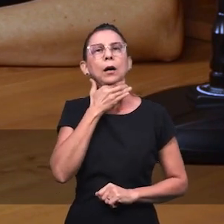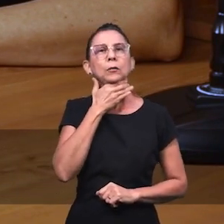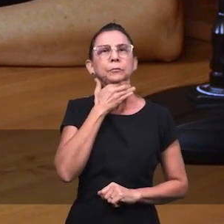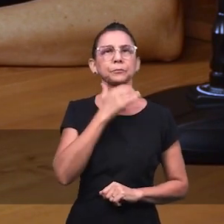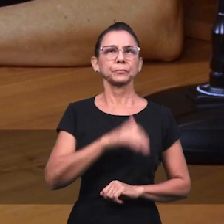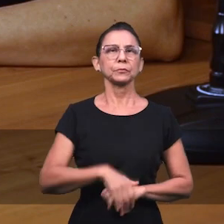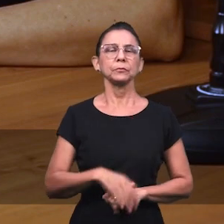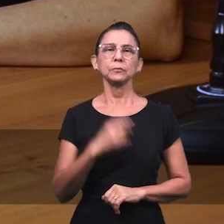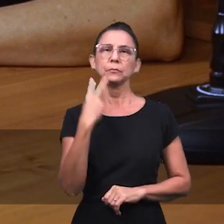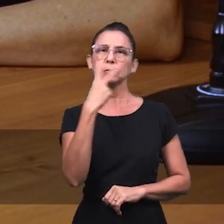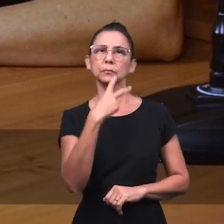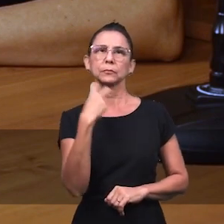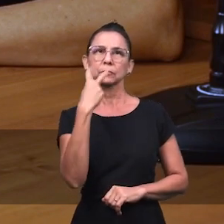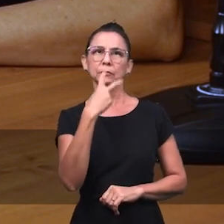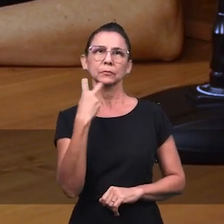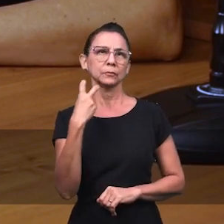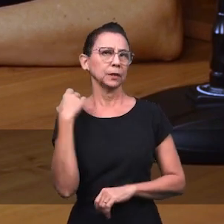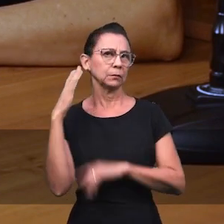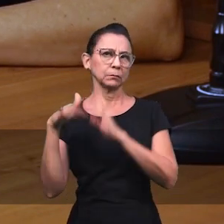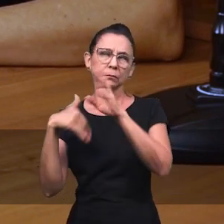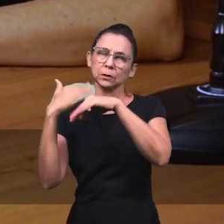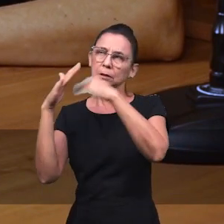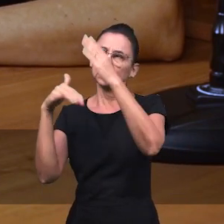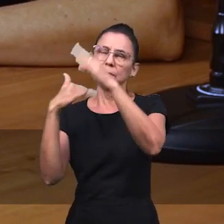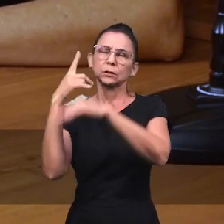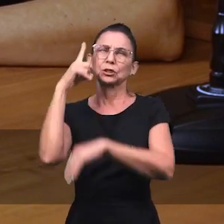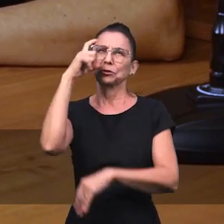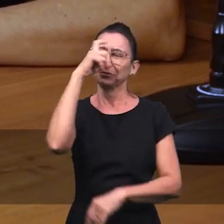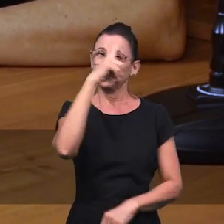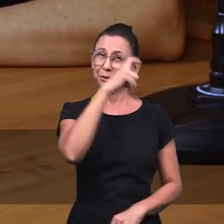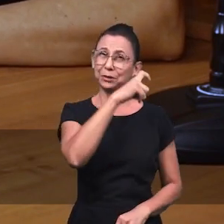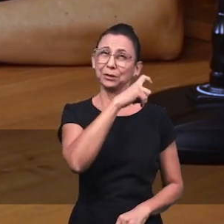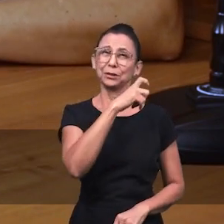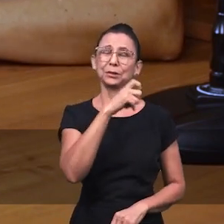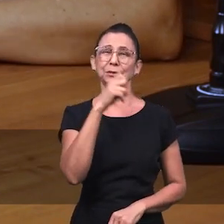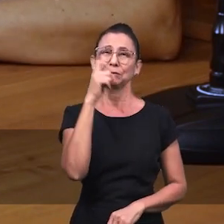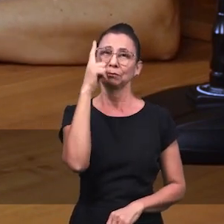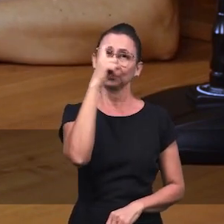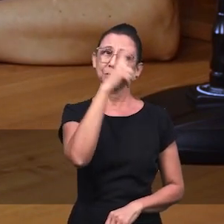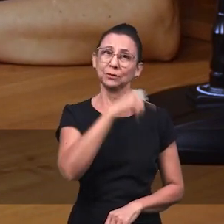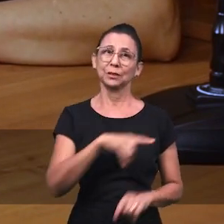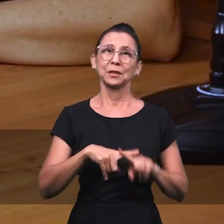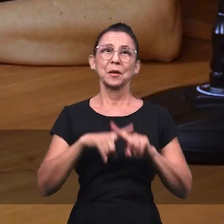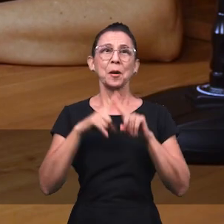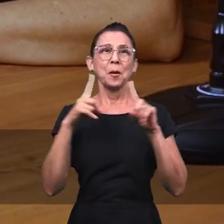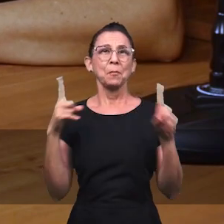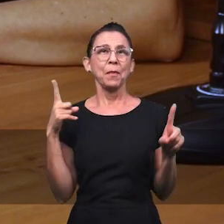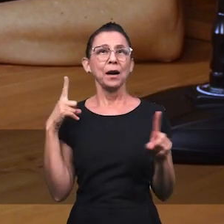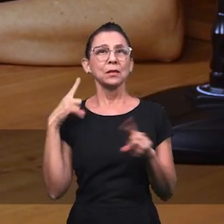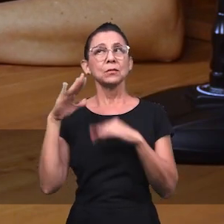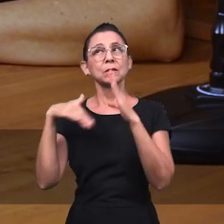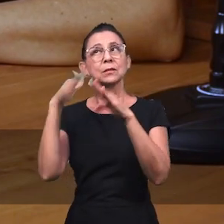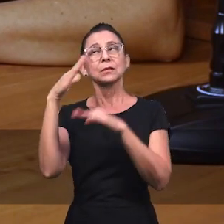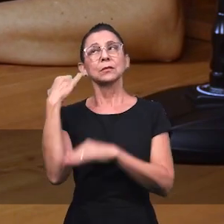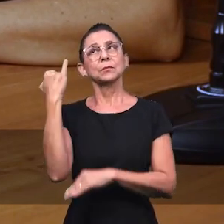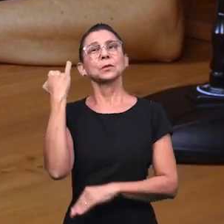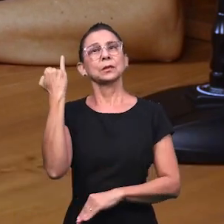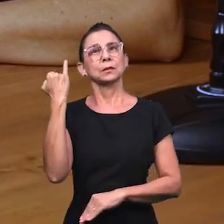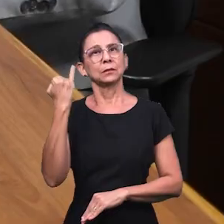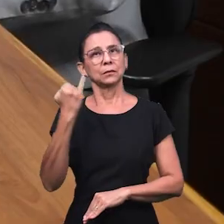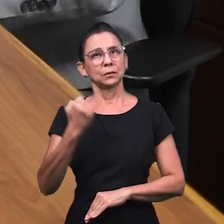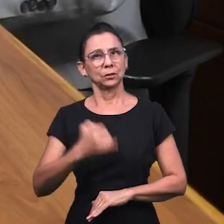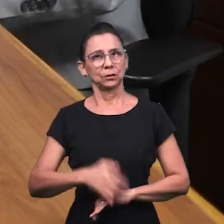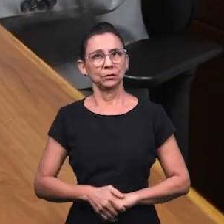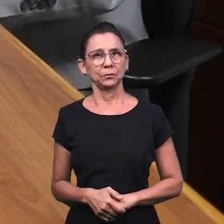nos lábios. E foi desenvolvendo, foi difícil, mas é um desenvolvimento muito